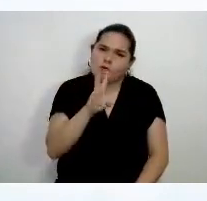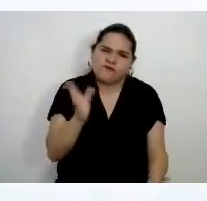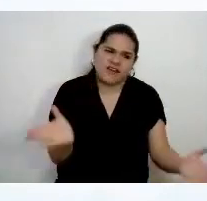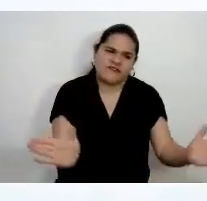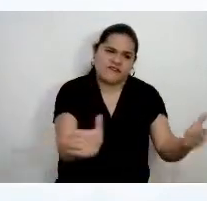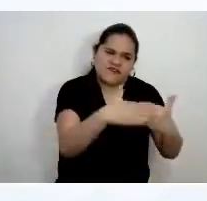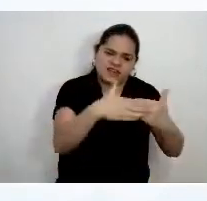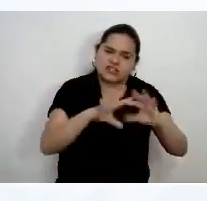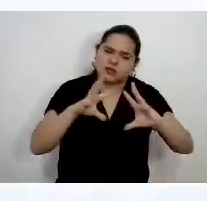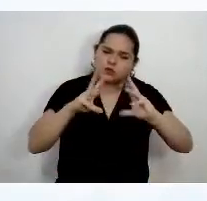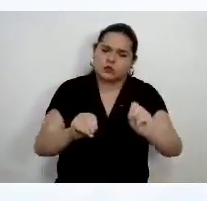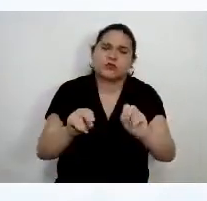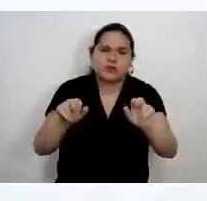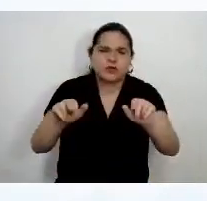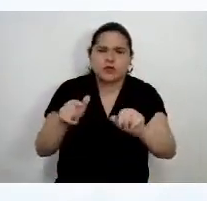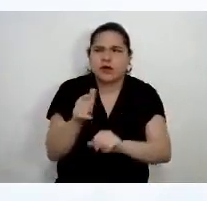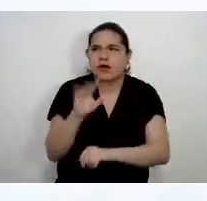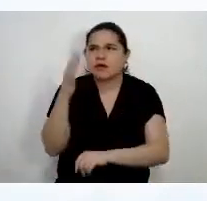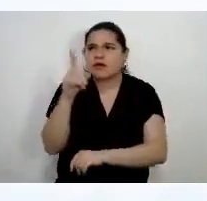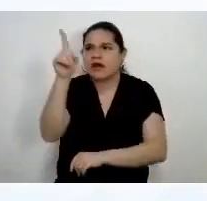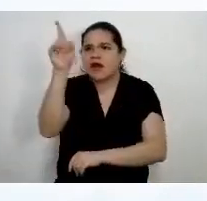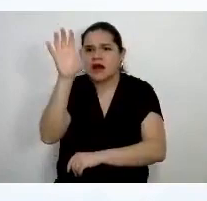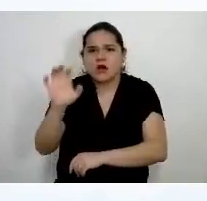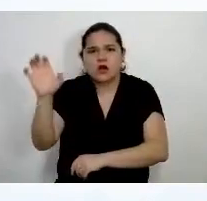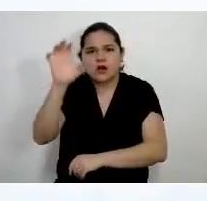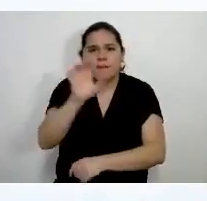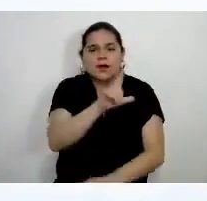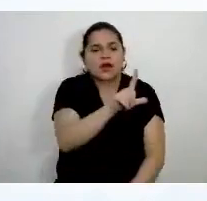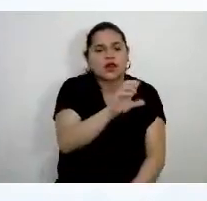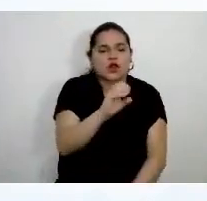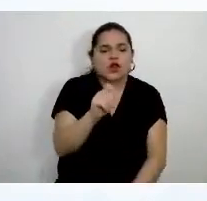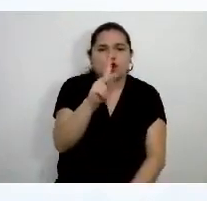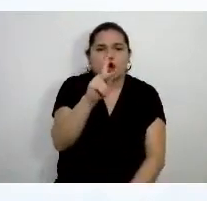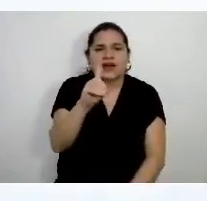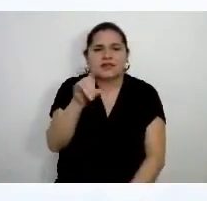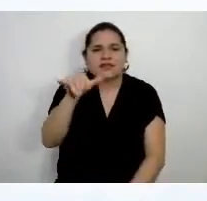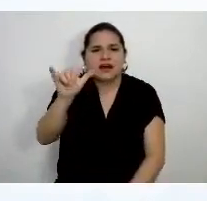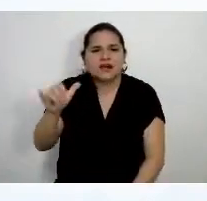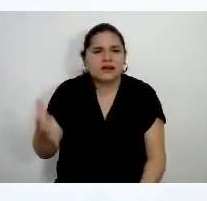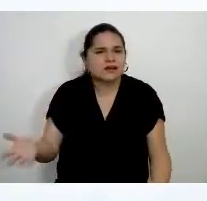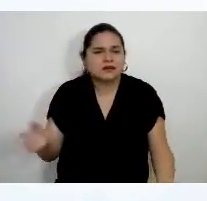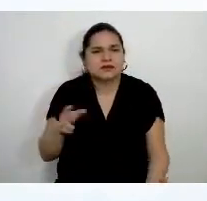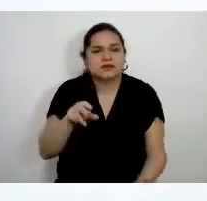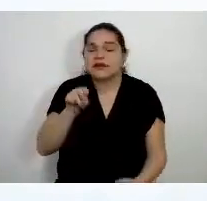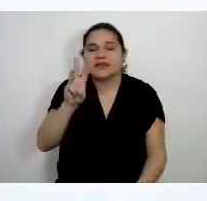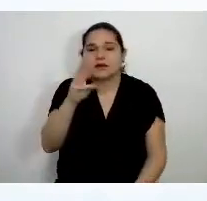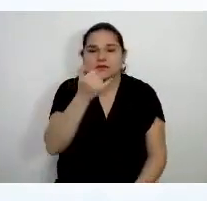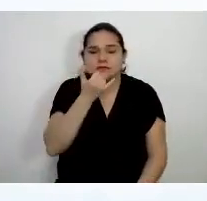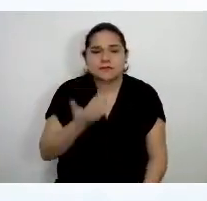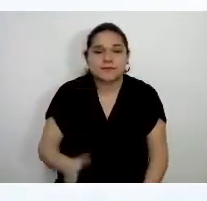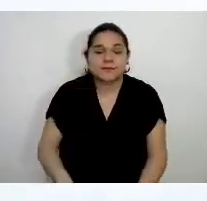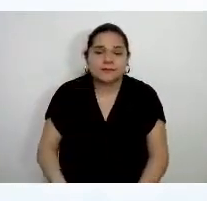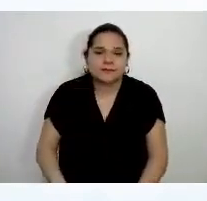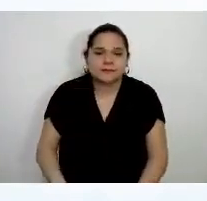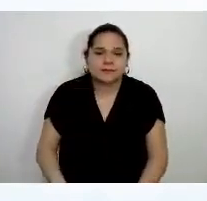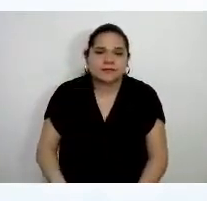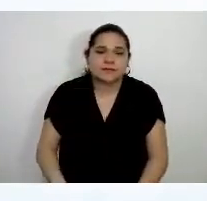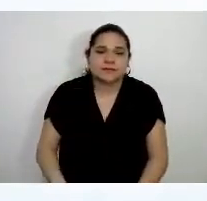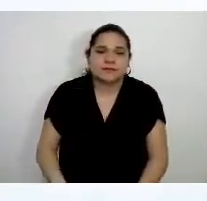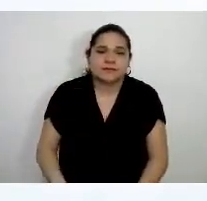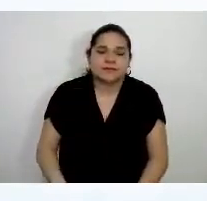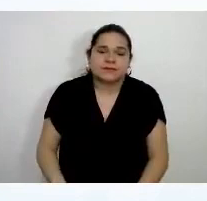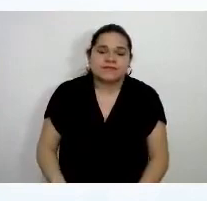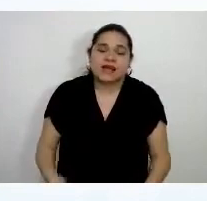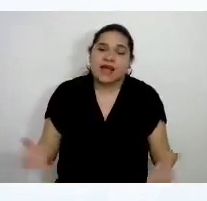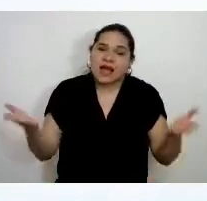na Europa, mais light, mas estão fazendo. Doutor, vamos para a nossa segunda parte aqui, então, que são as vacinas, que no Brasil, nesse